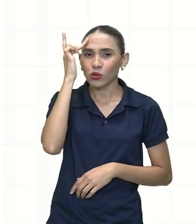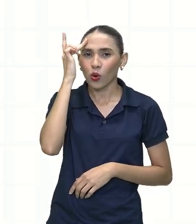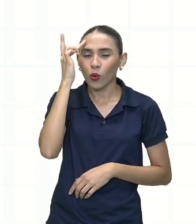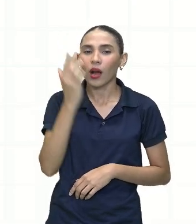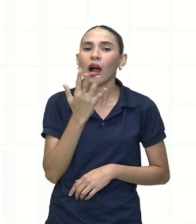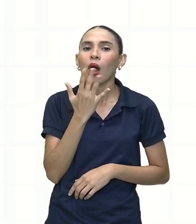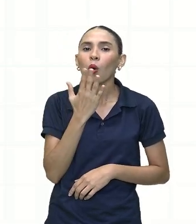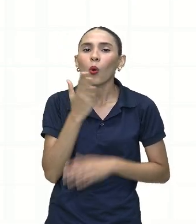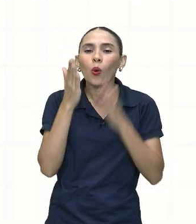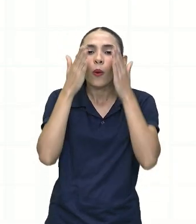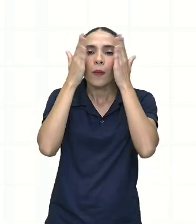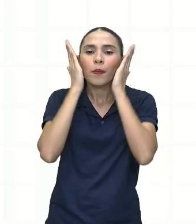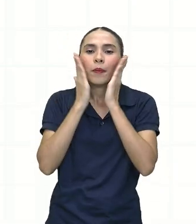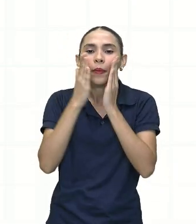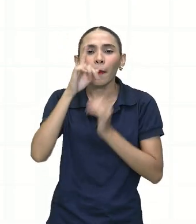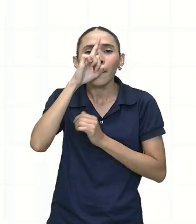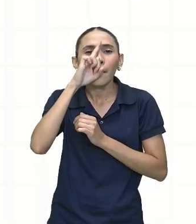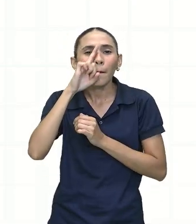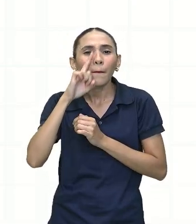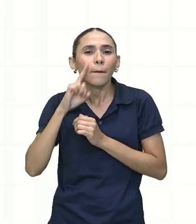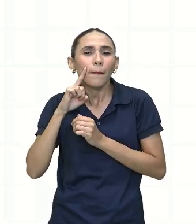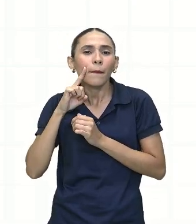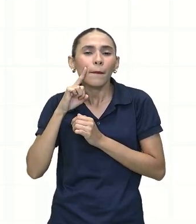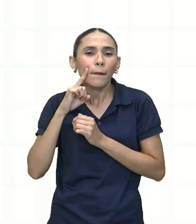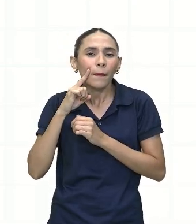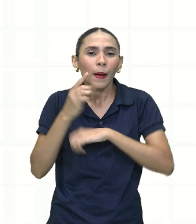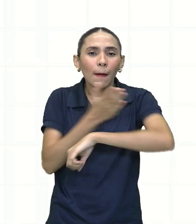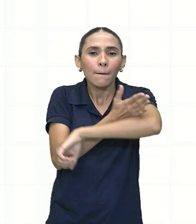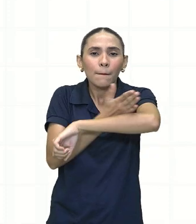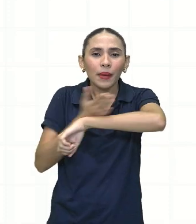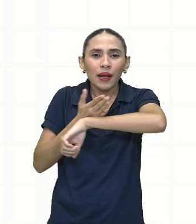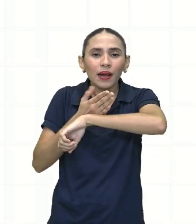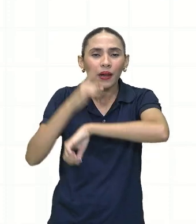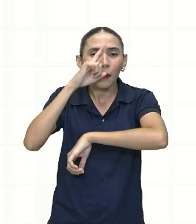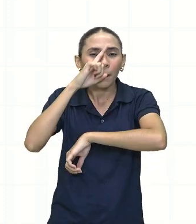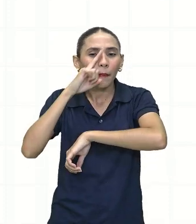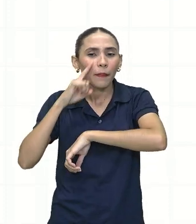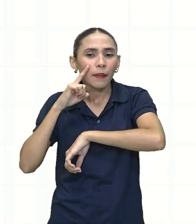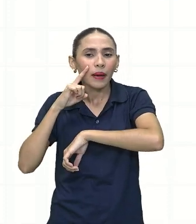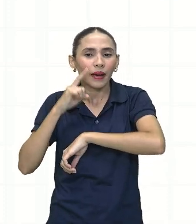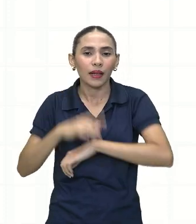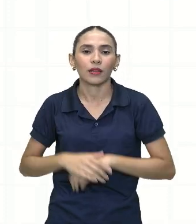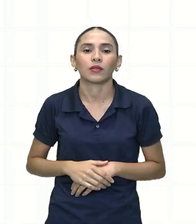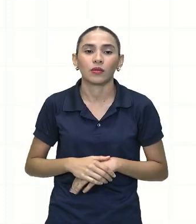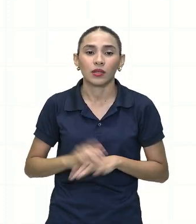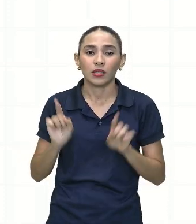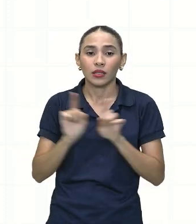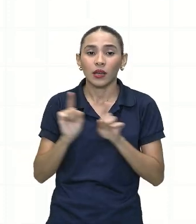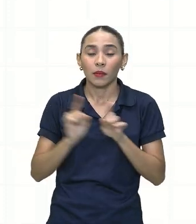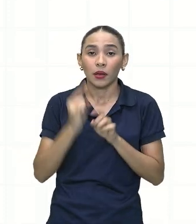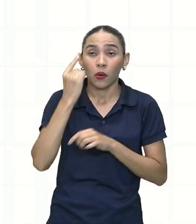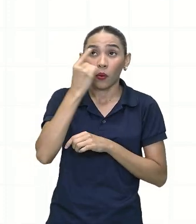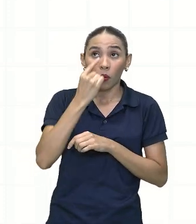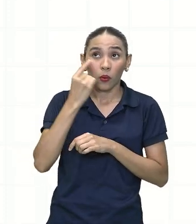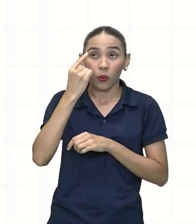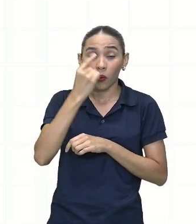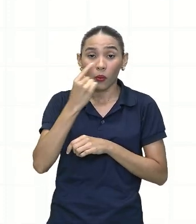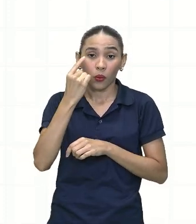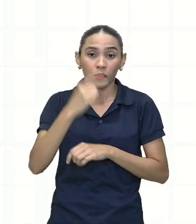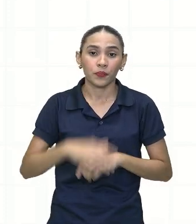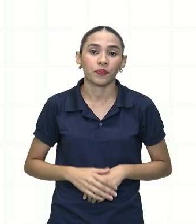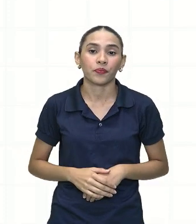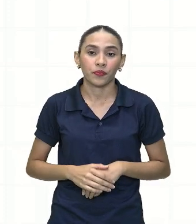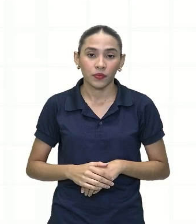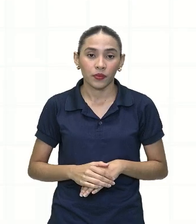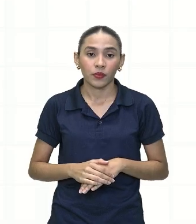pálida, fica com a coloração amarelada na pele, nas mucosas e nos olhos. E